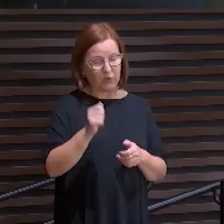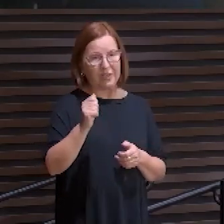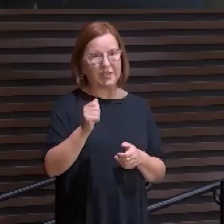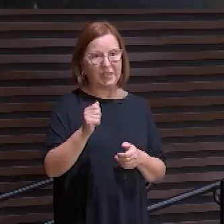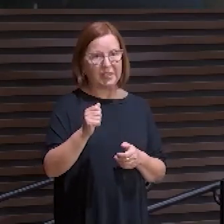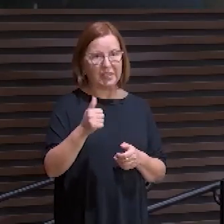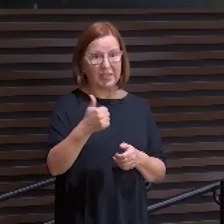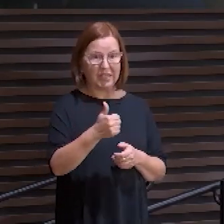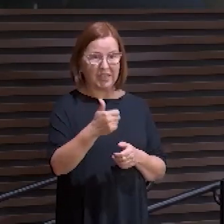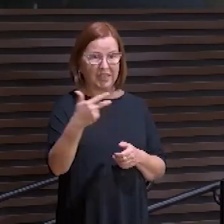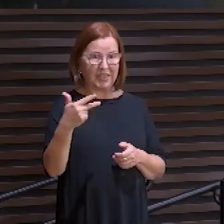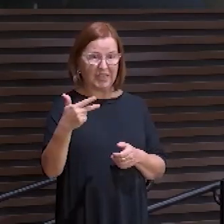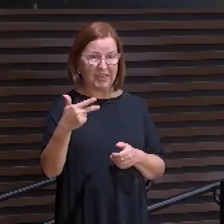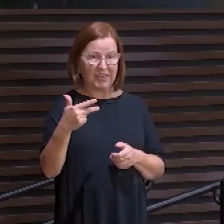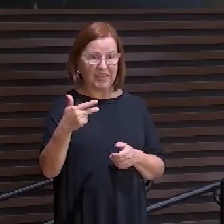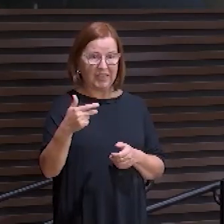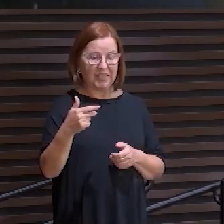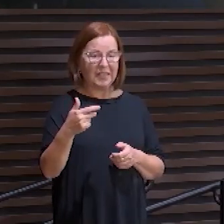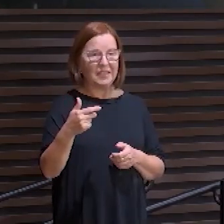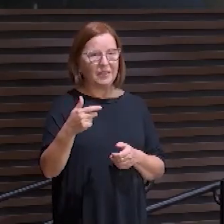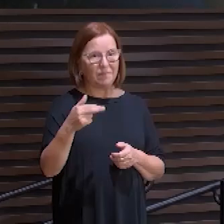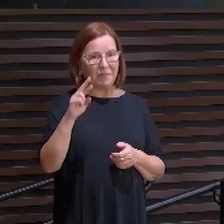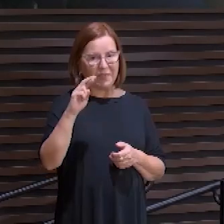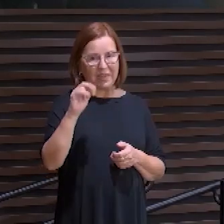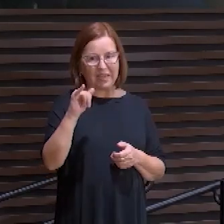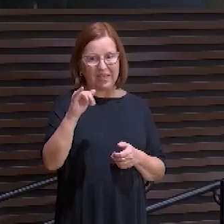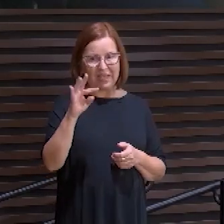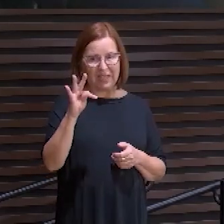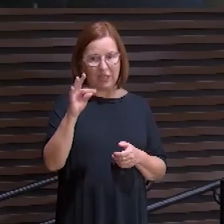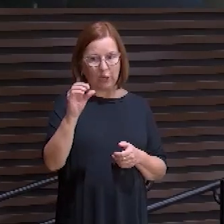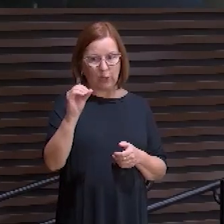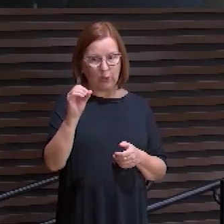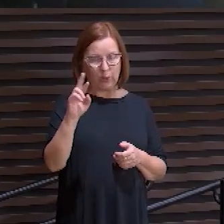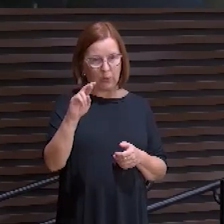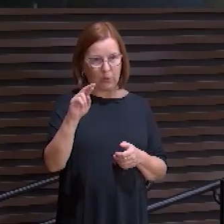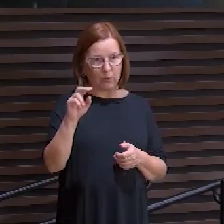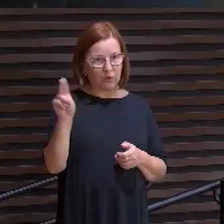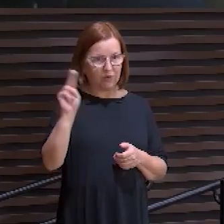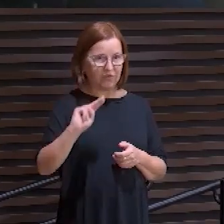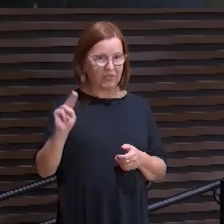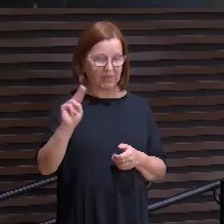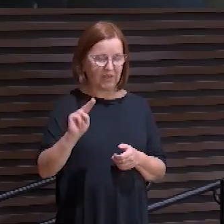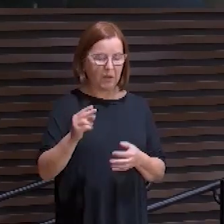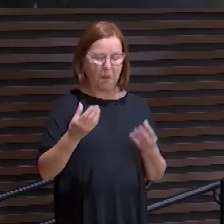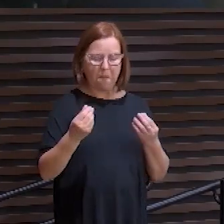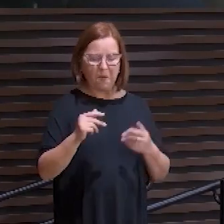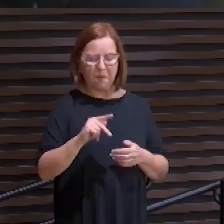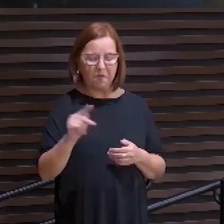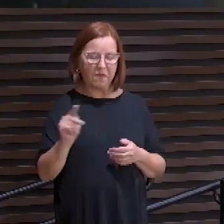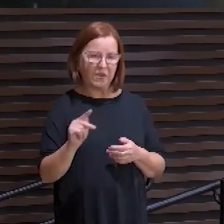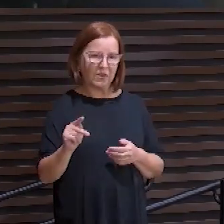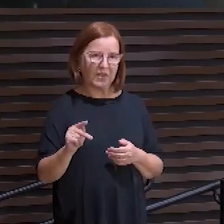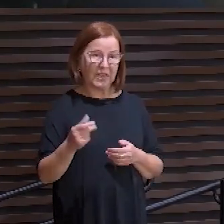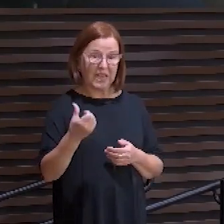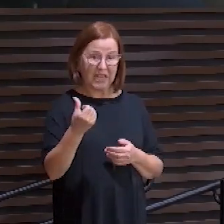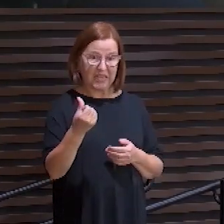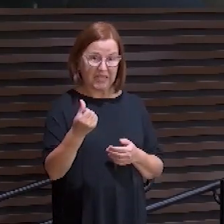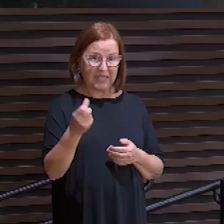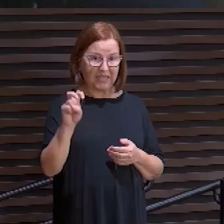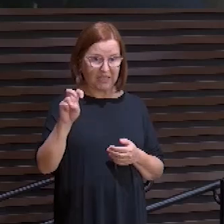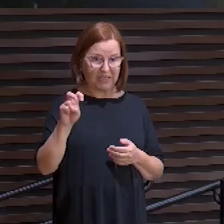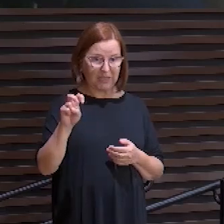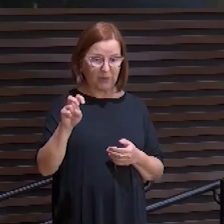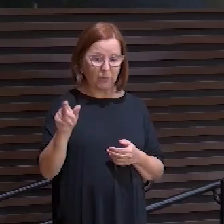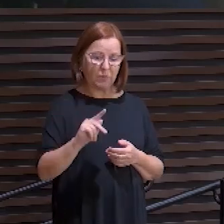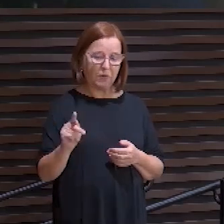universidade, centenas de professores, desses 65 professores